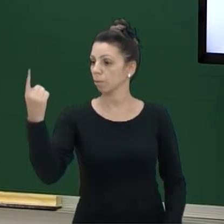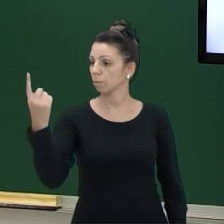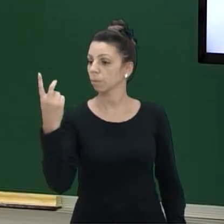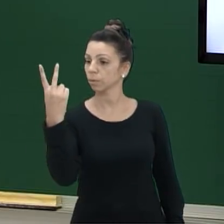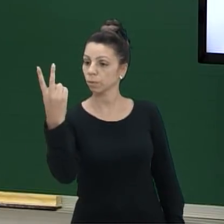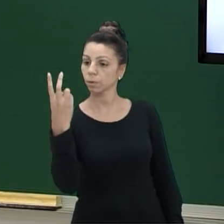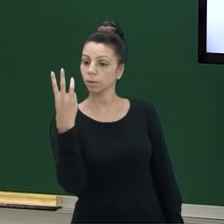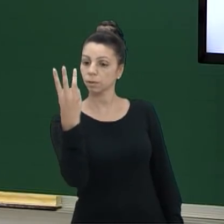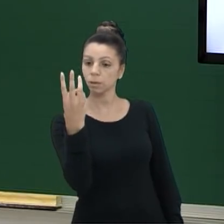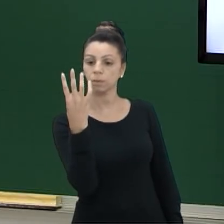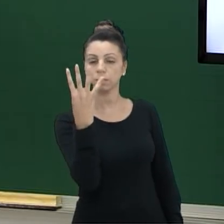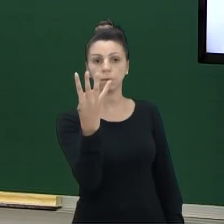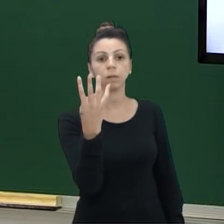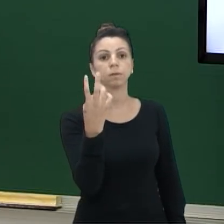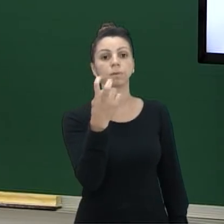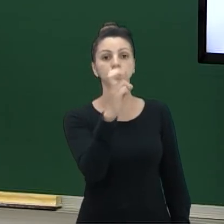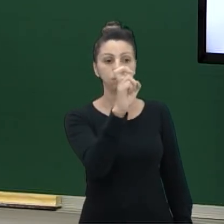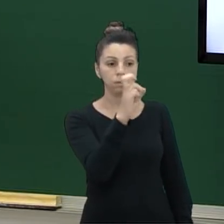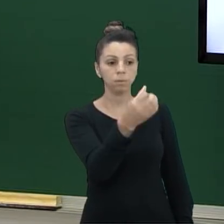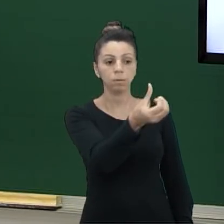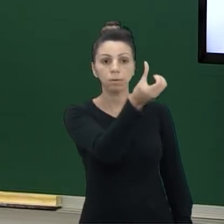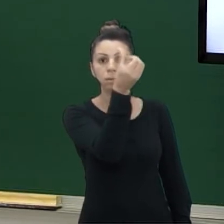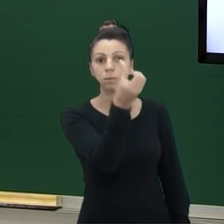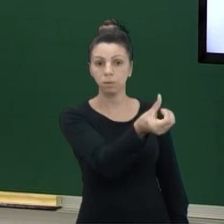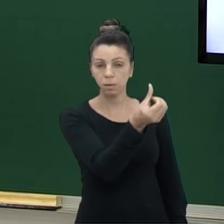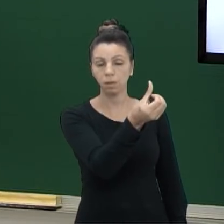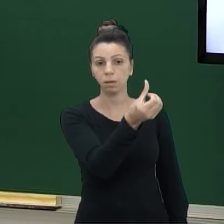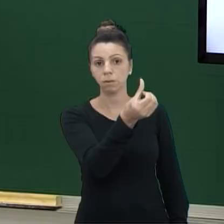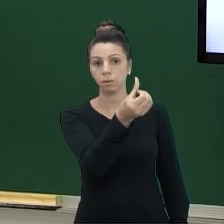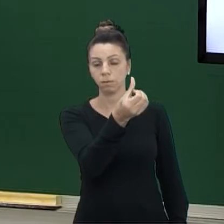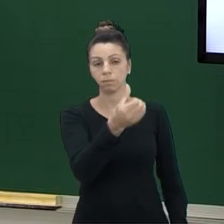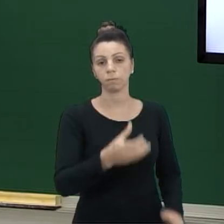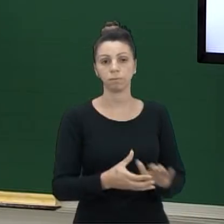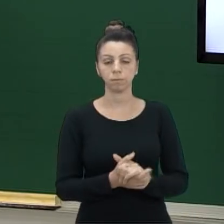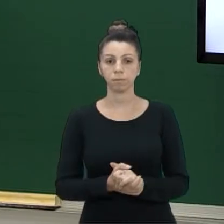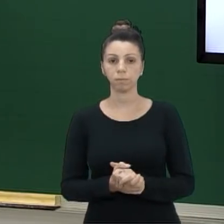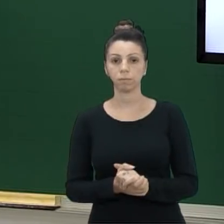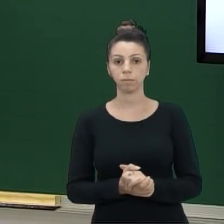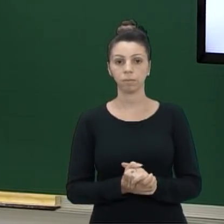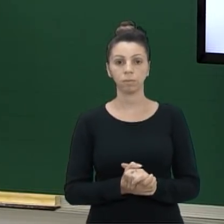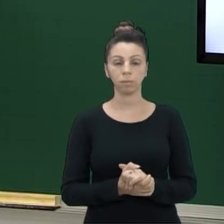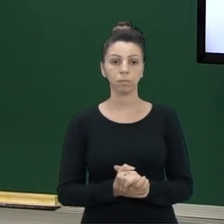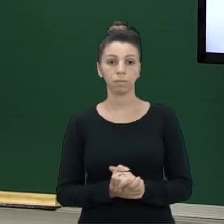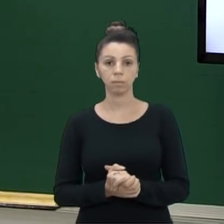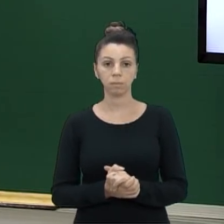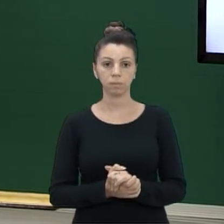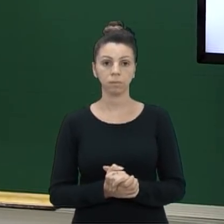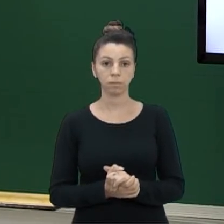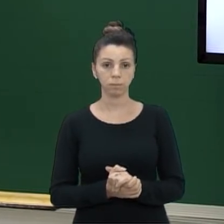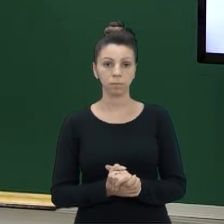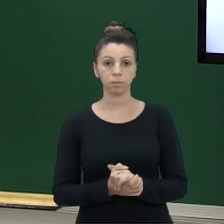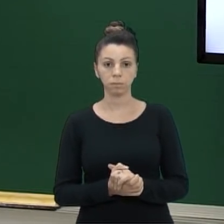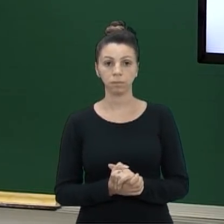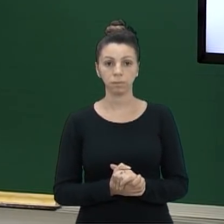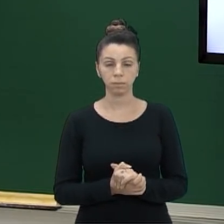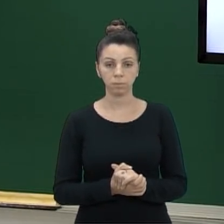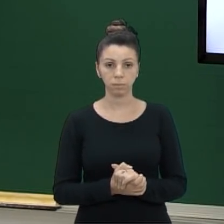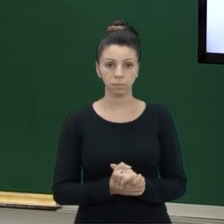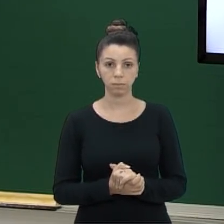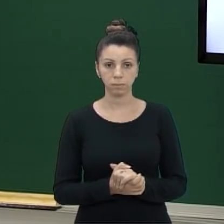3, 4, 5, 6 vezes. Vezes 10, vezes 10, vezes 10,